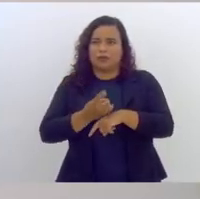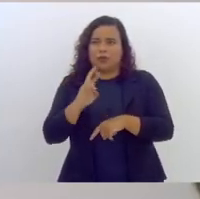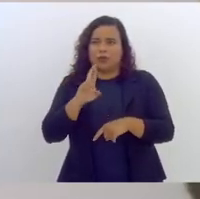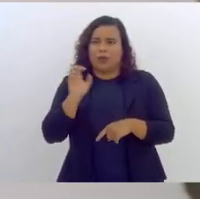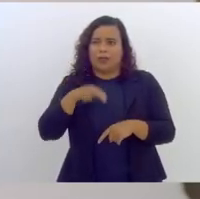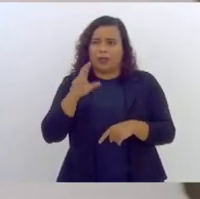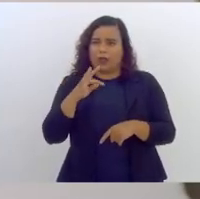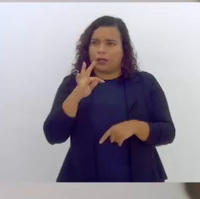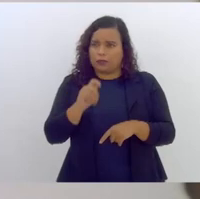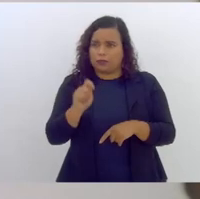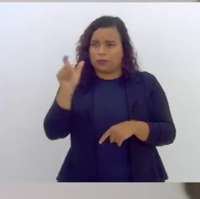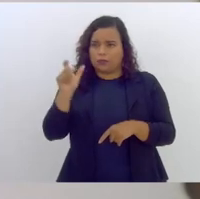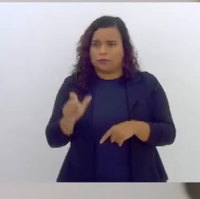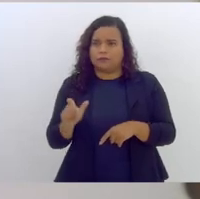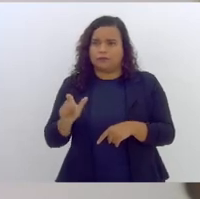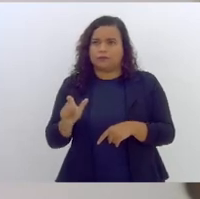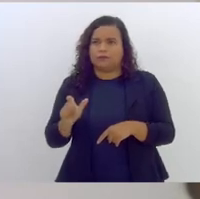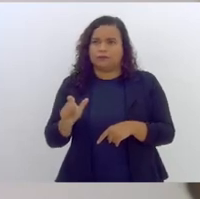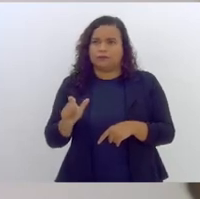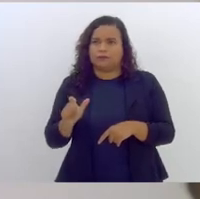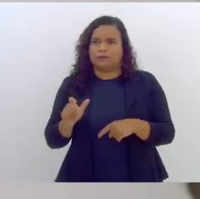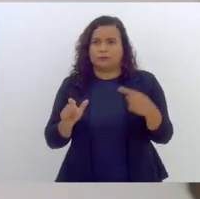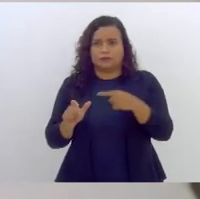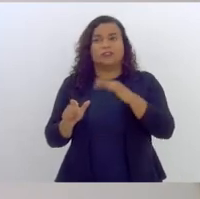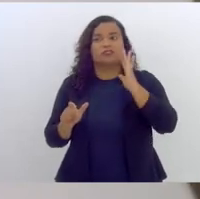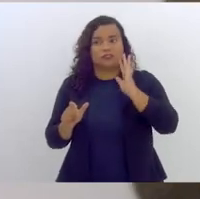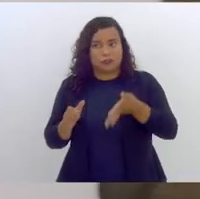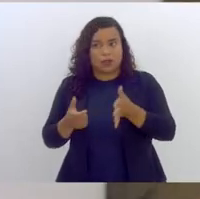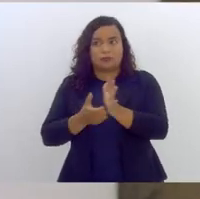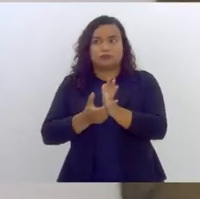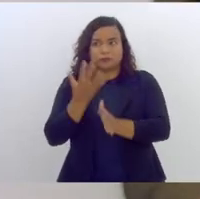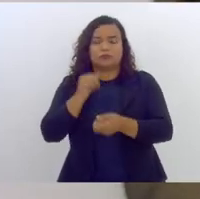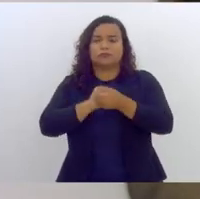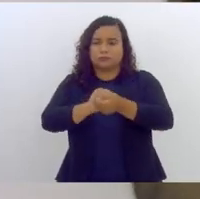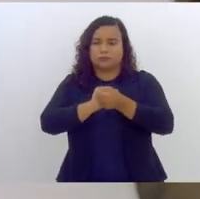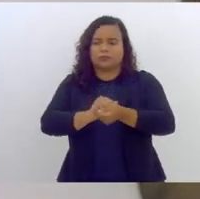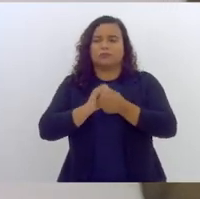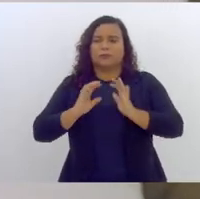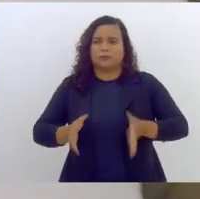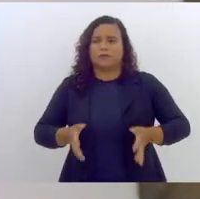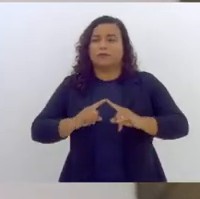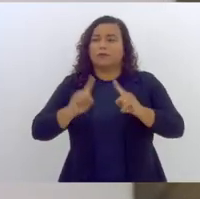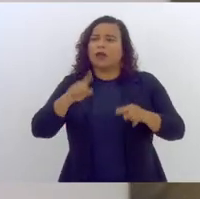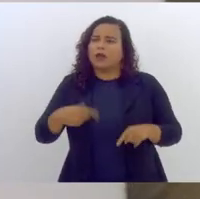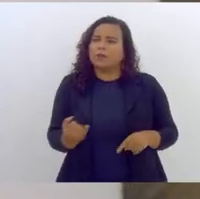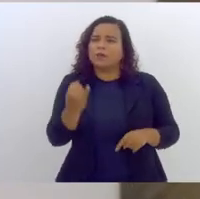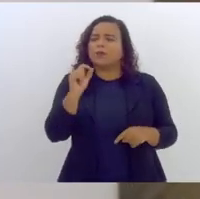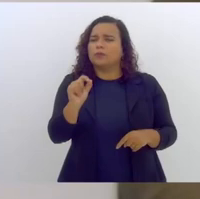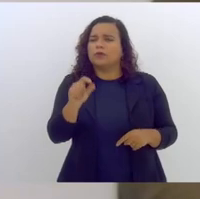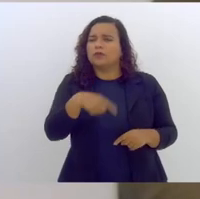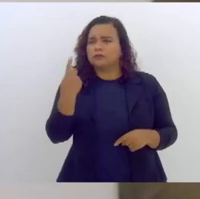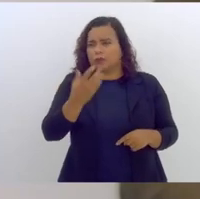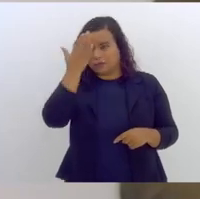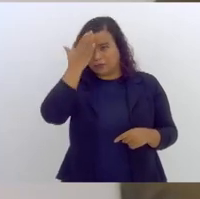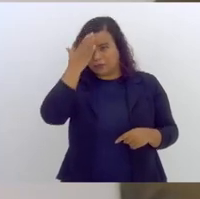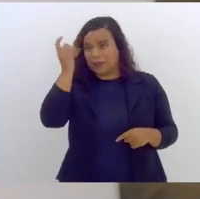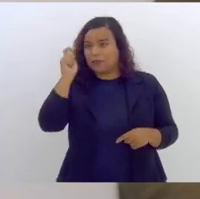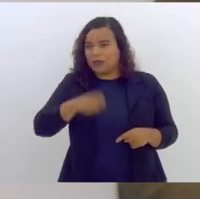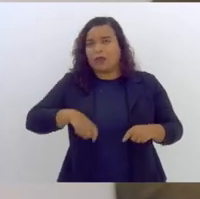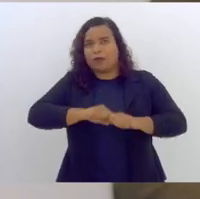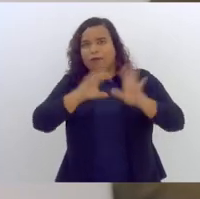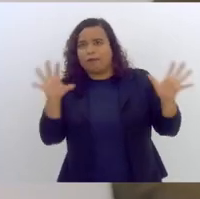nossa queridíssima Dra Renata que já teve algumas vezes conosco mas era importante que a gente pudesse ter